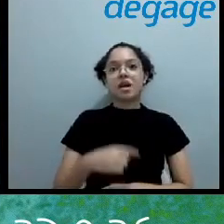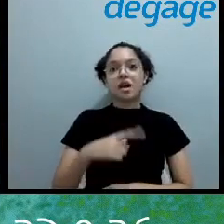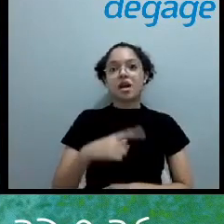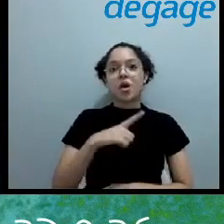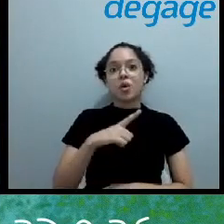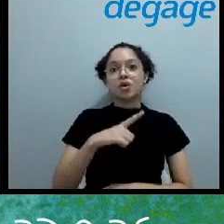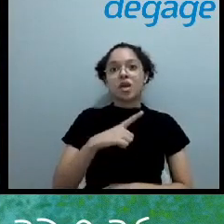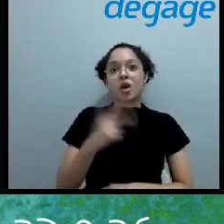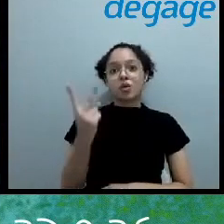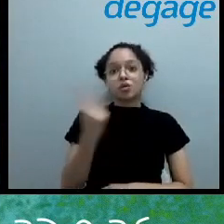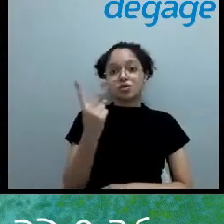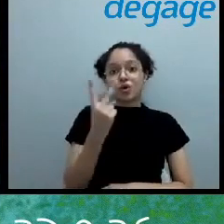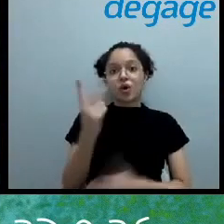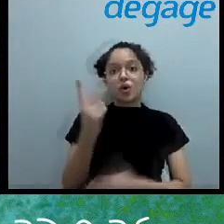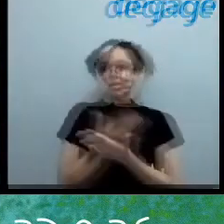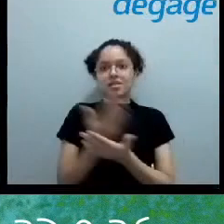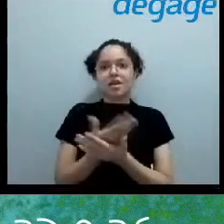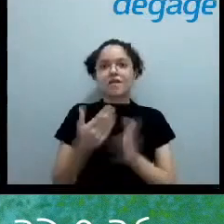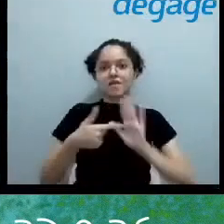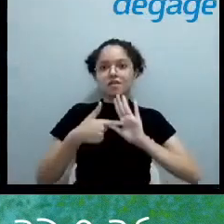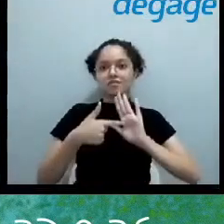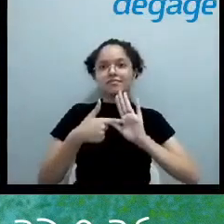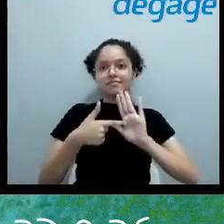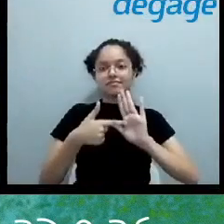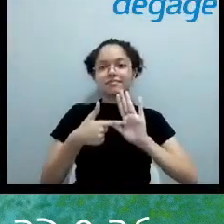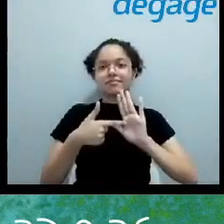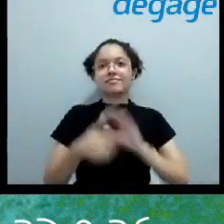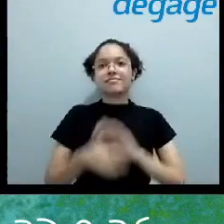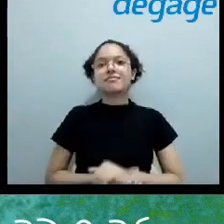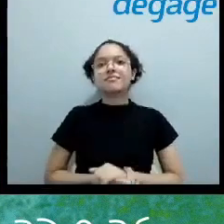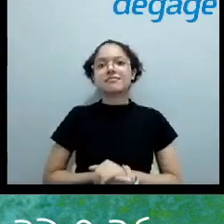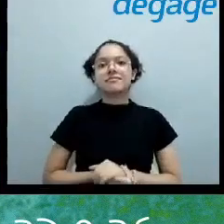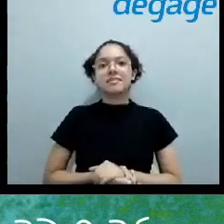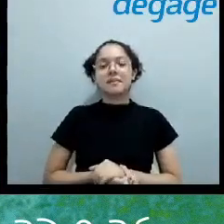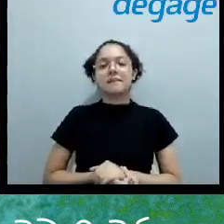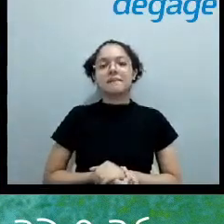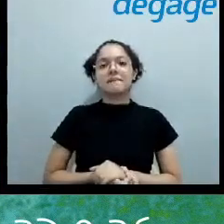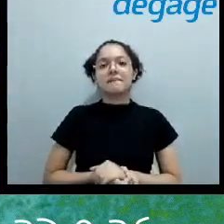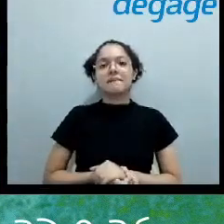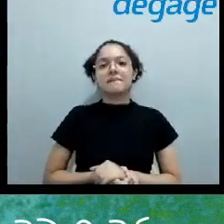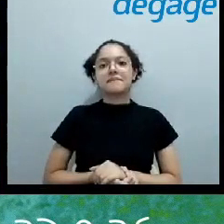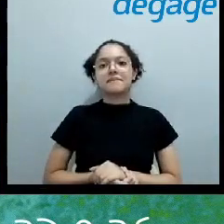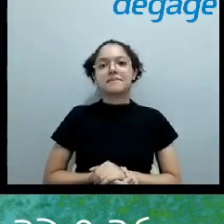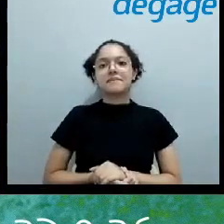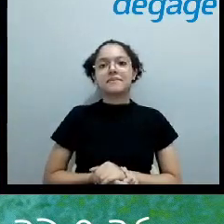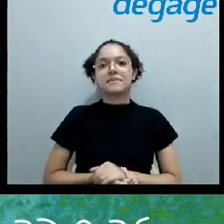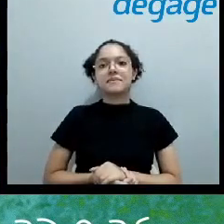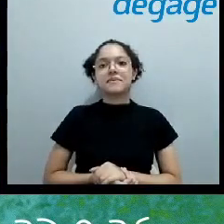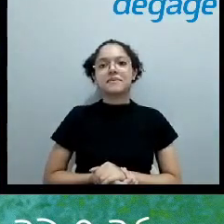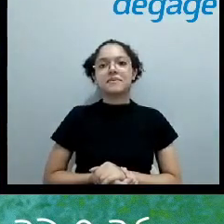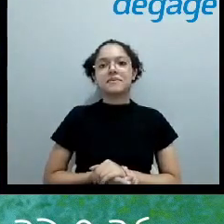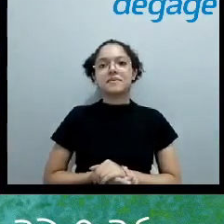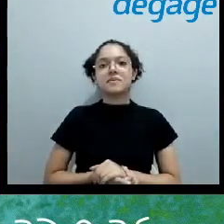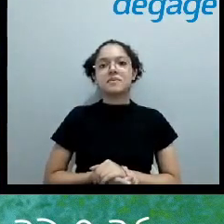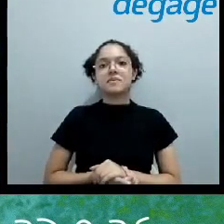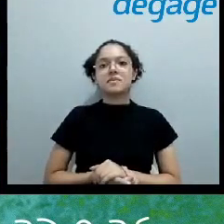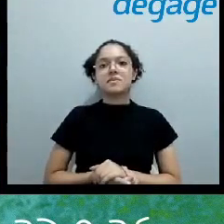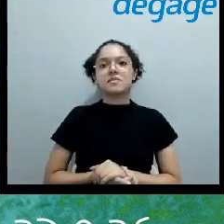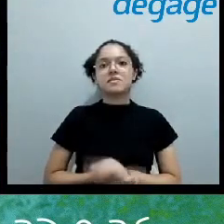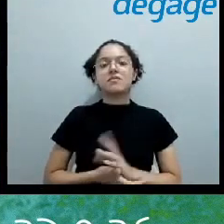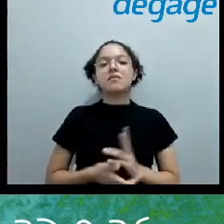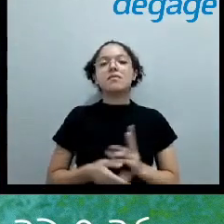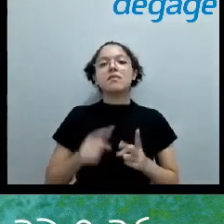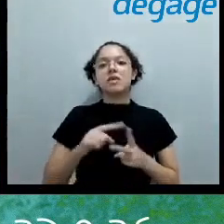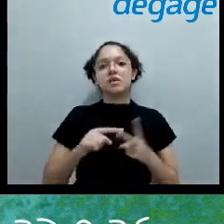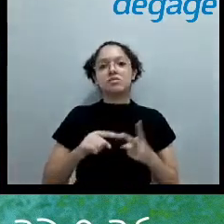Ah, então, Esse aqui é o esse aí. Para Educar Crianças Feministas. E esse aqui, o Sejamos Todos